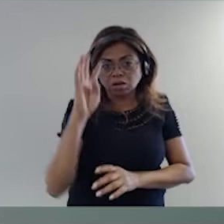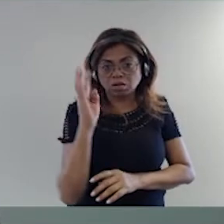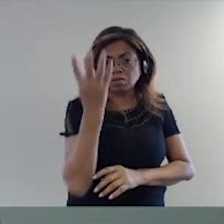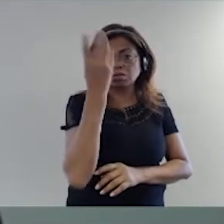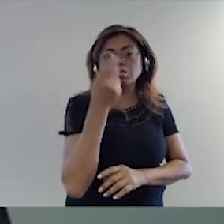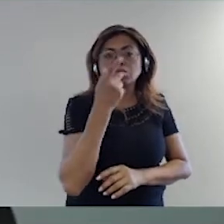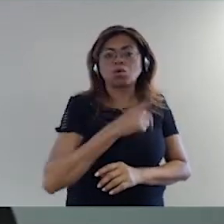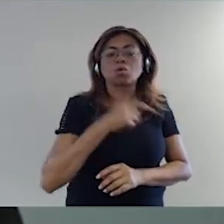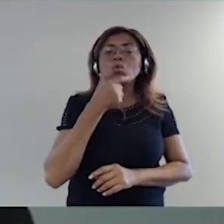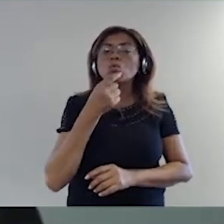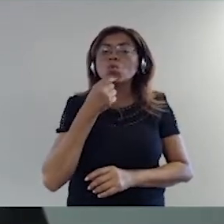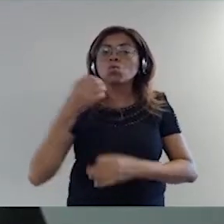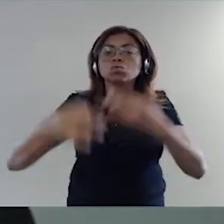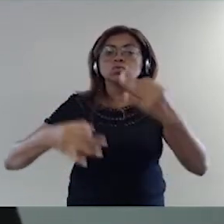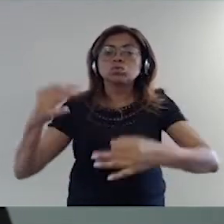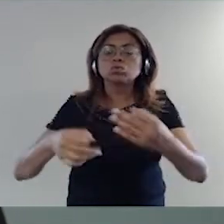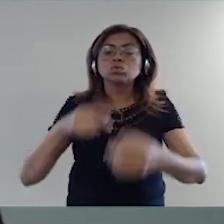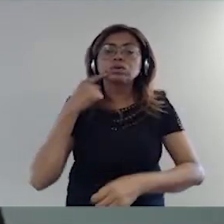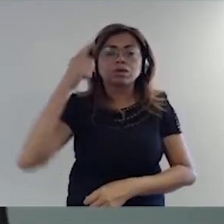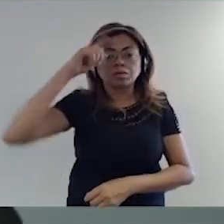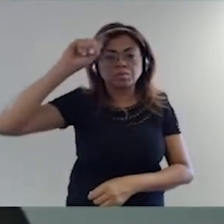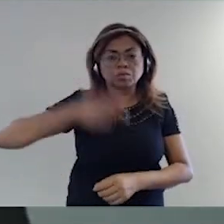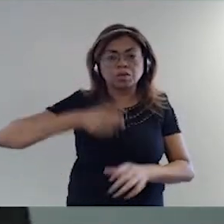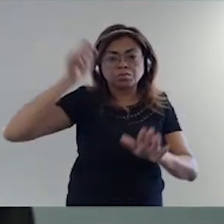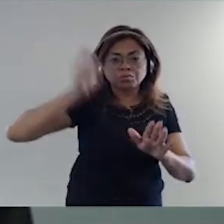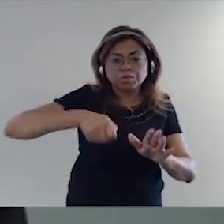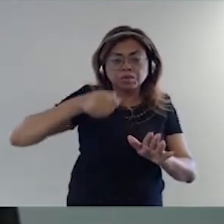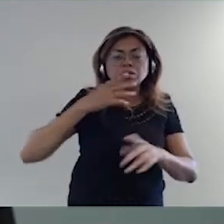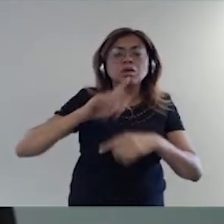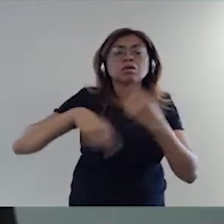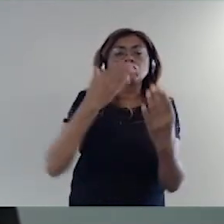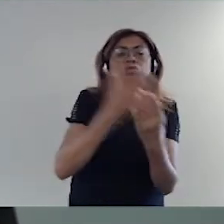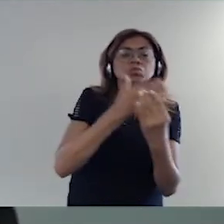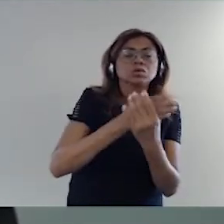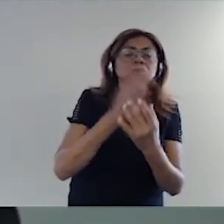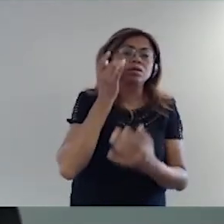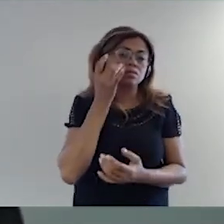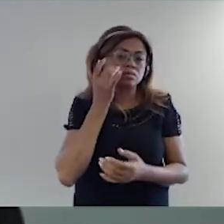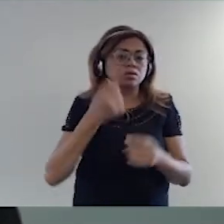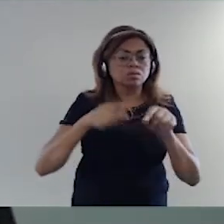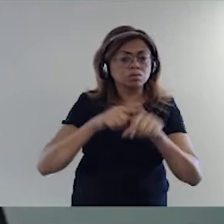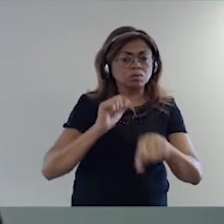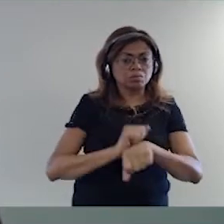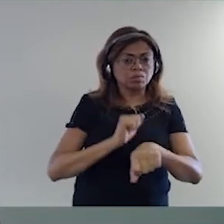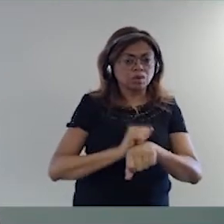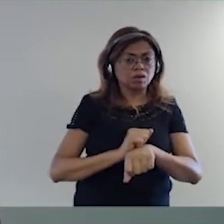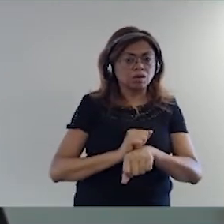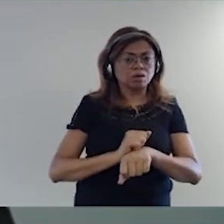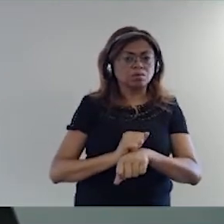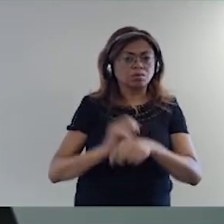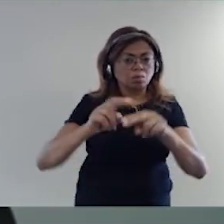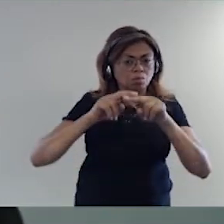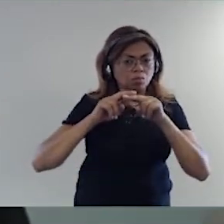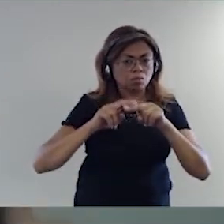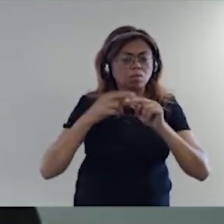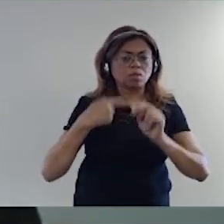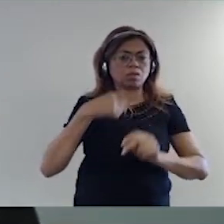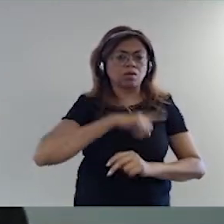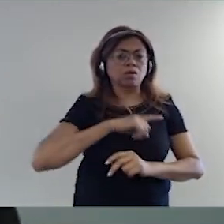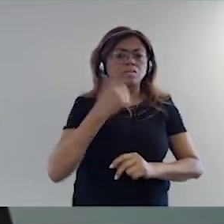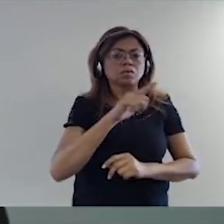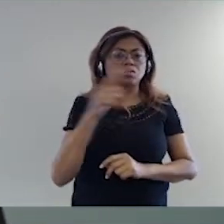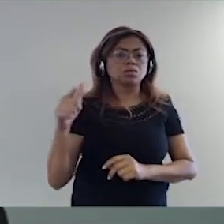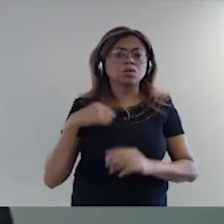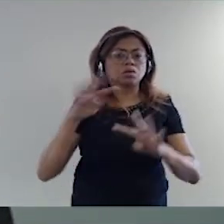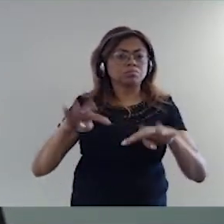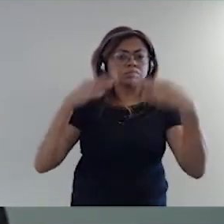pelos magistrados, a questão das audiências virtuais, os processos físicos que acabam paralisados por conta da ausência